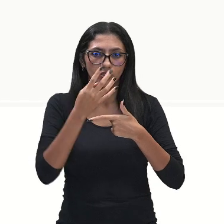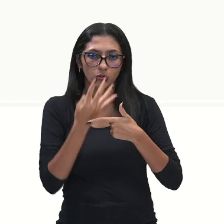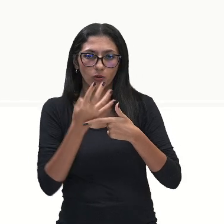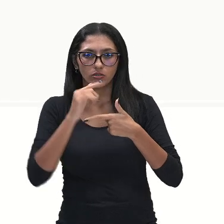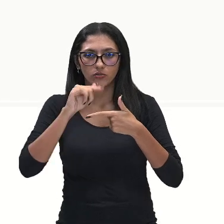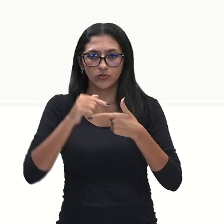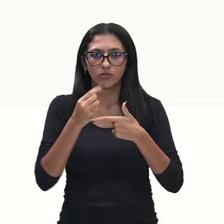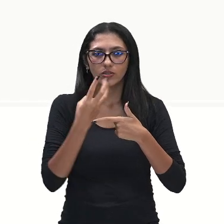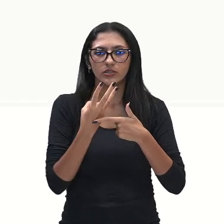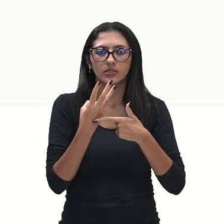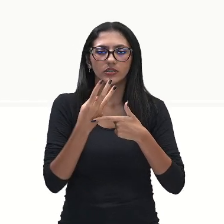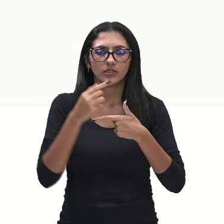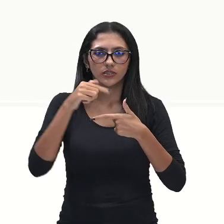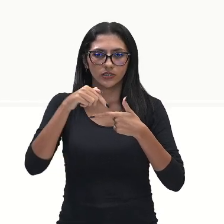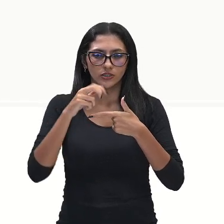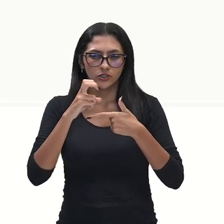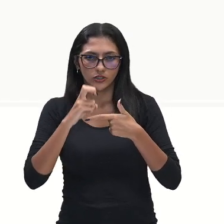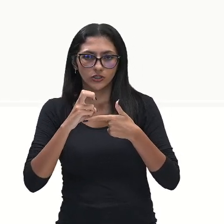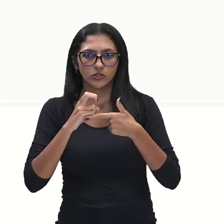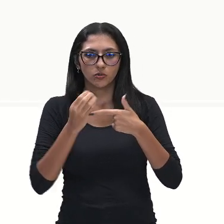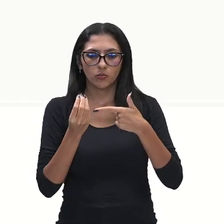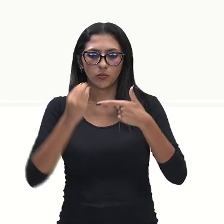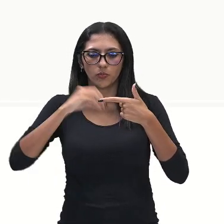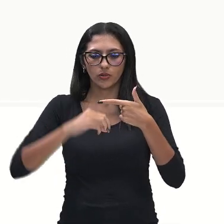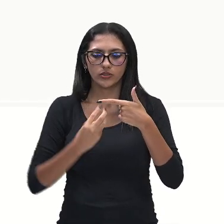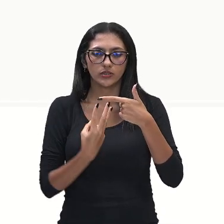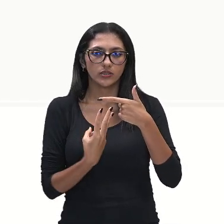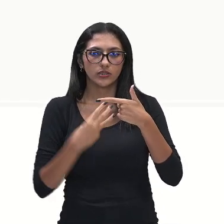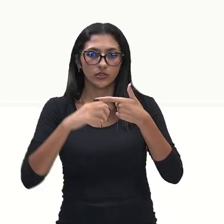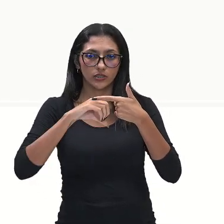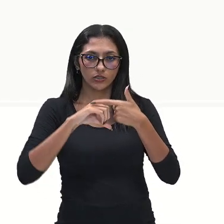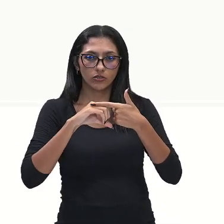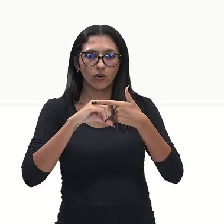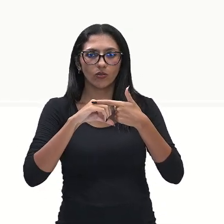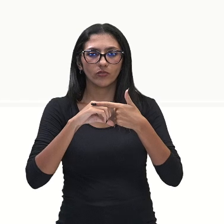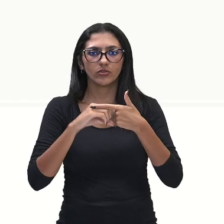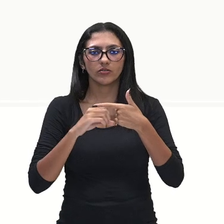Então, eu vou dividir esse valor por